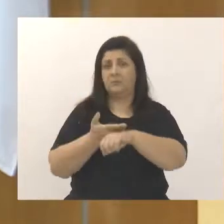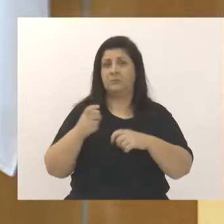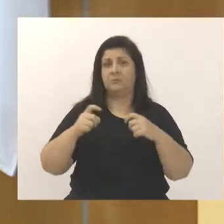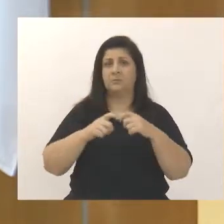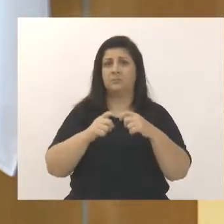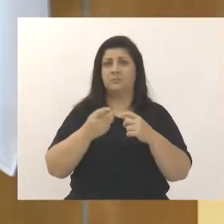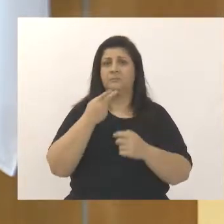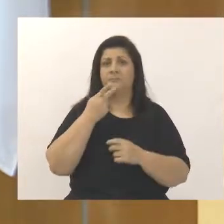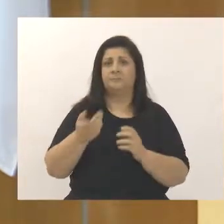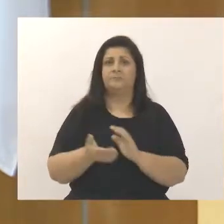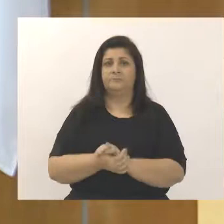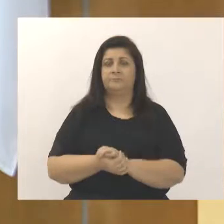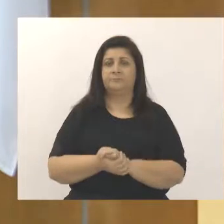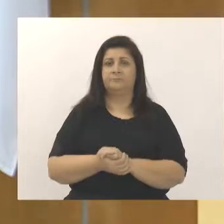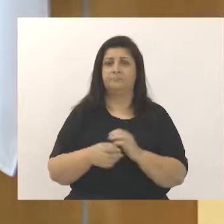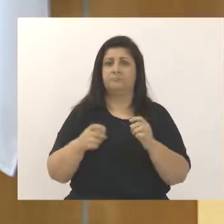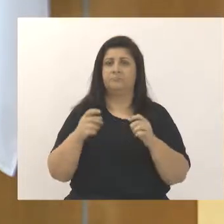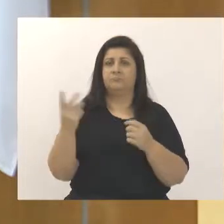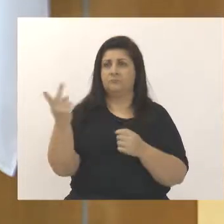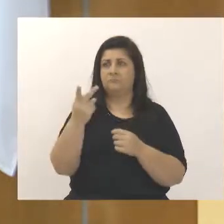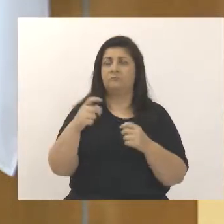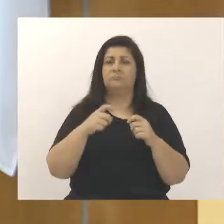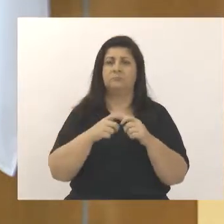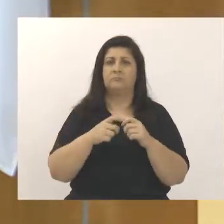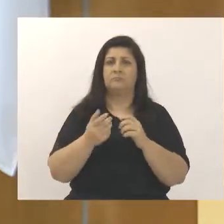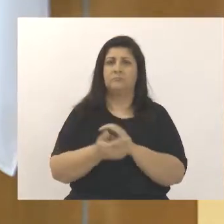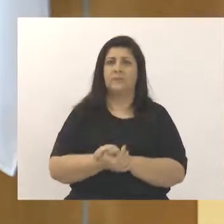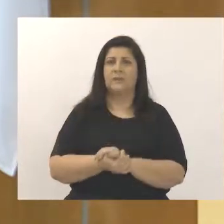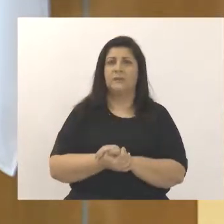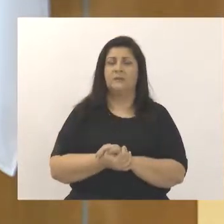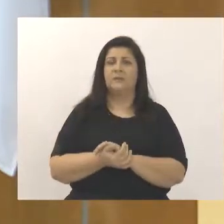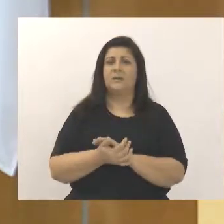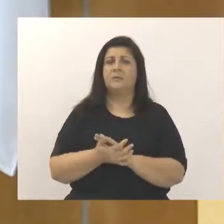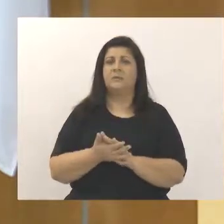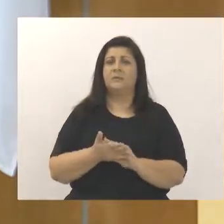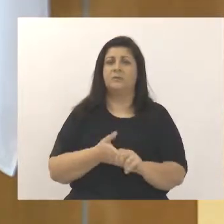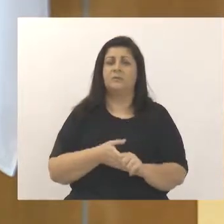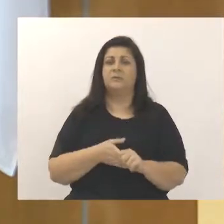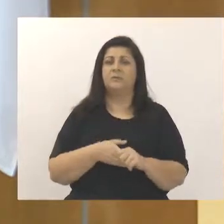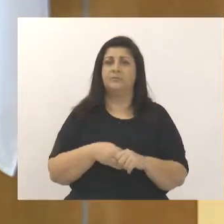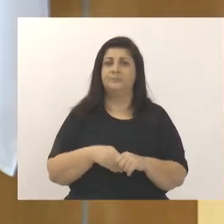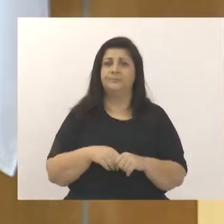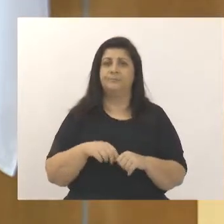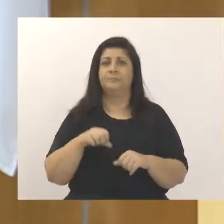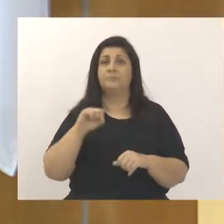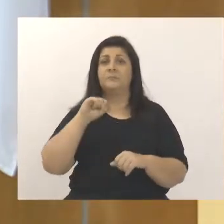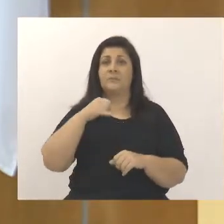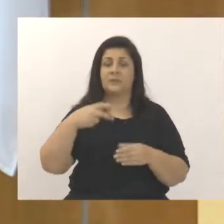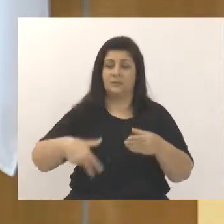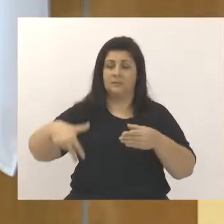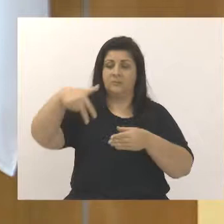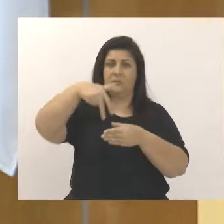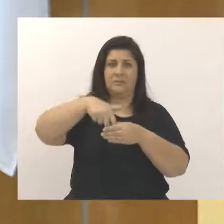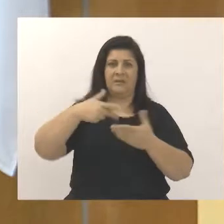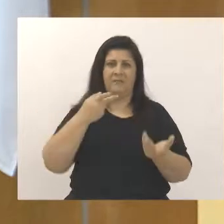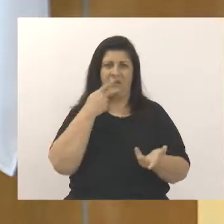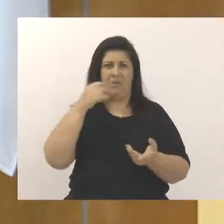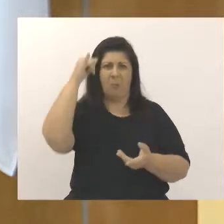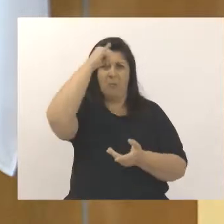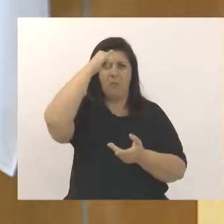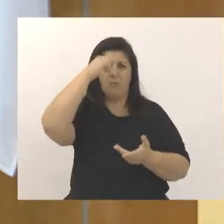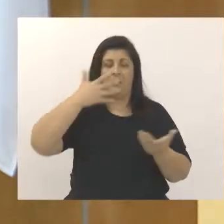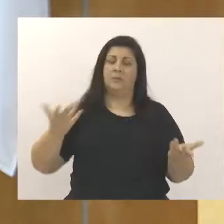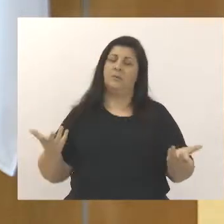aqui, inclusive o doutor Rodrigo e a doutora Márcia, né? Puxa vida, se eles estiverem subindo aqui nessa tribuna para falar bobeira, para falar mentira aqui, eles não